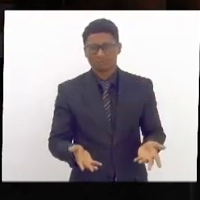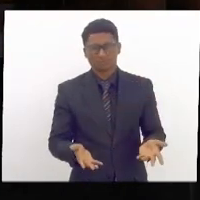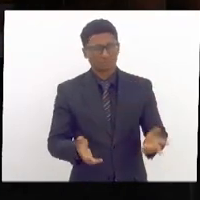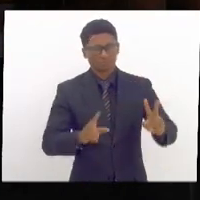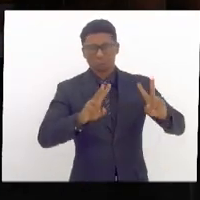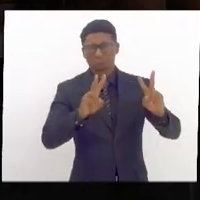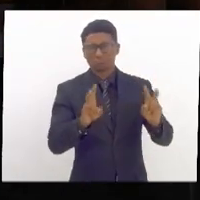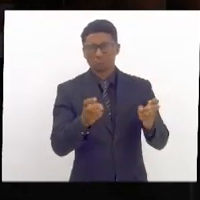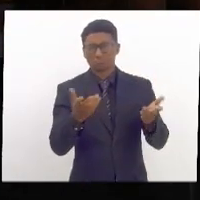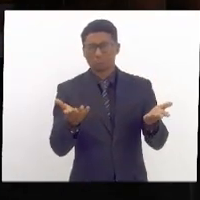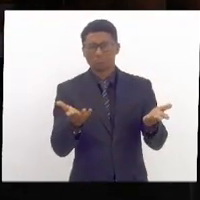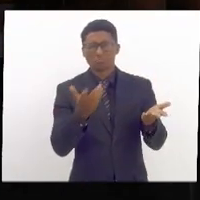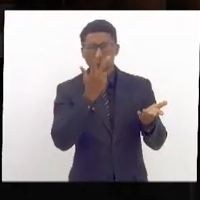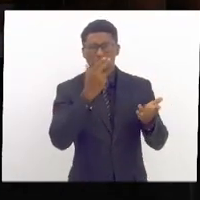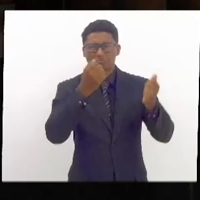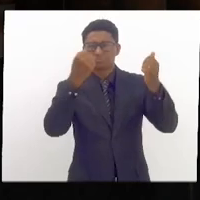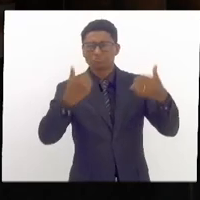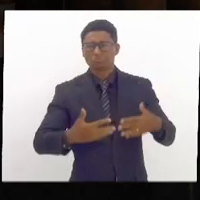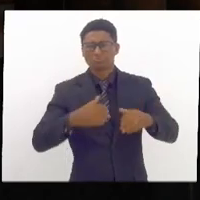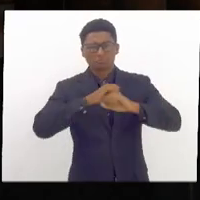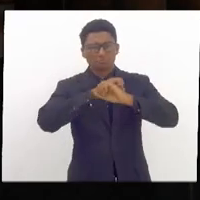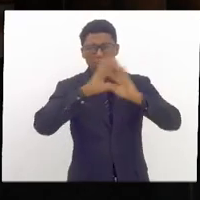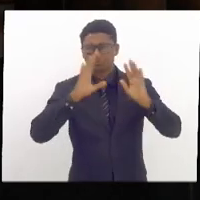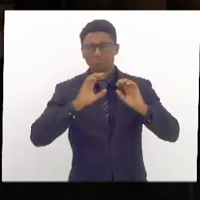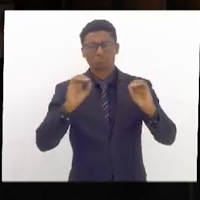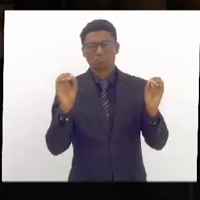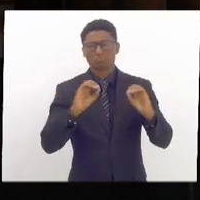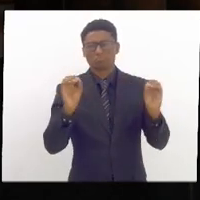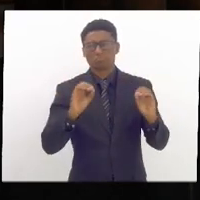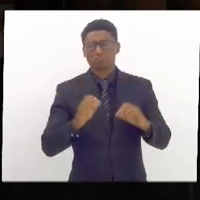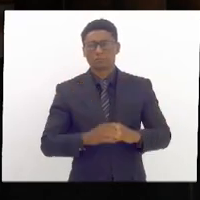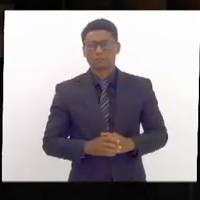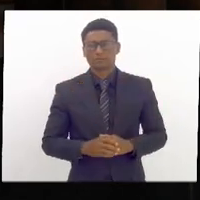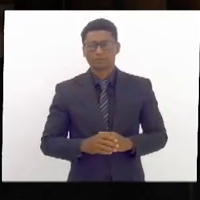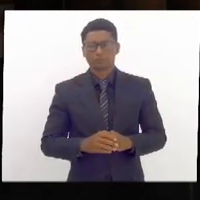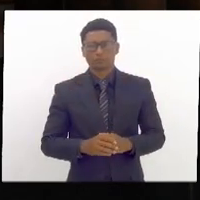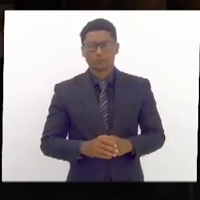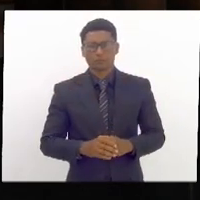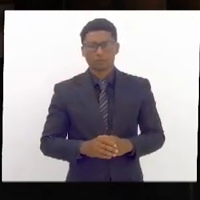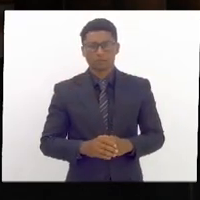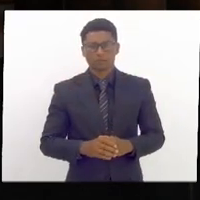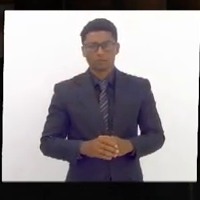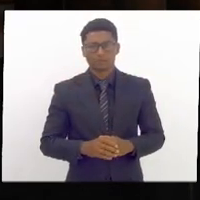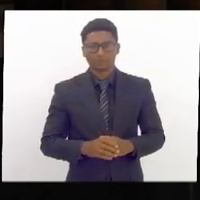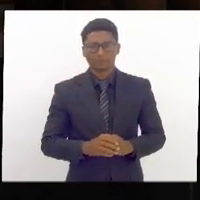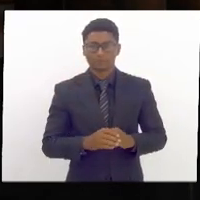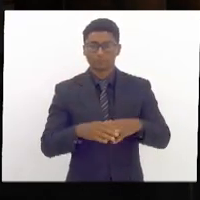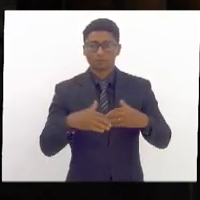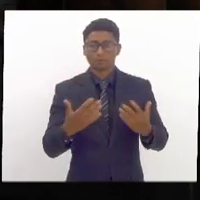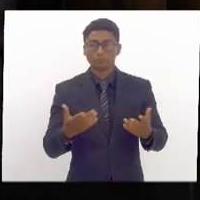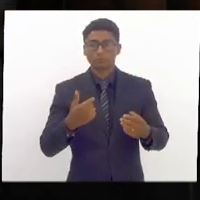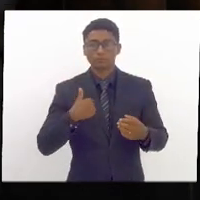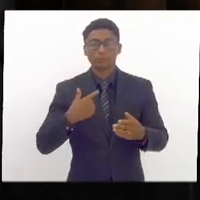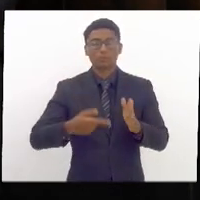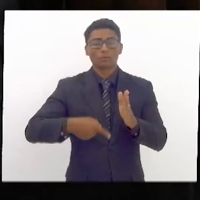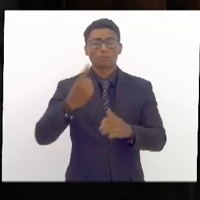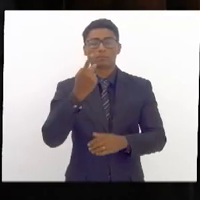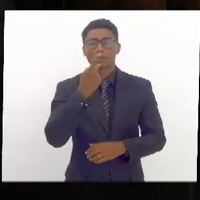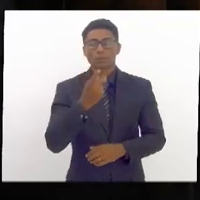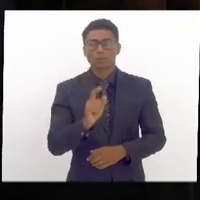esse tropeção. Mas, muito mais do que isso, eu quero discutir, em primeiro